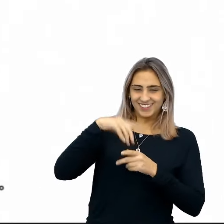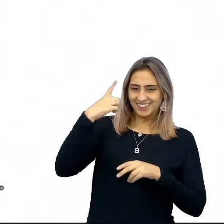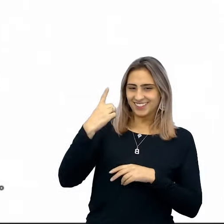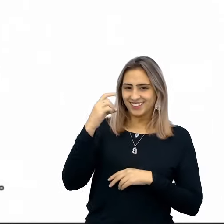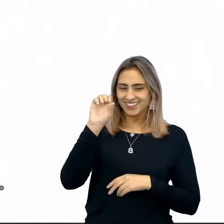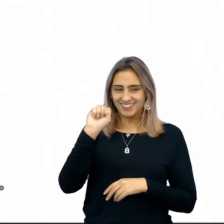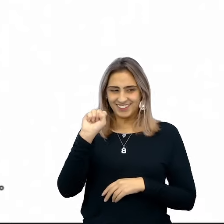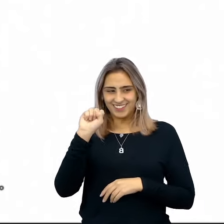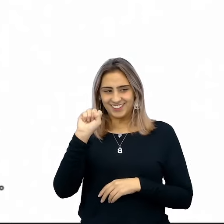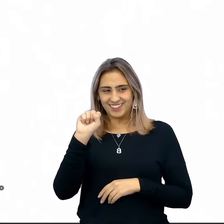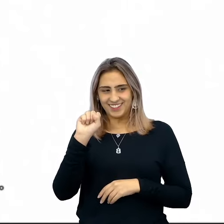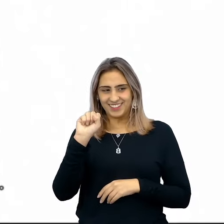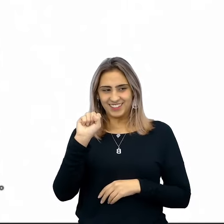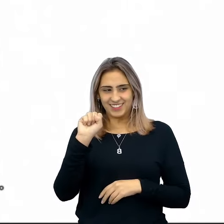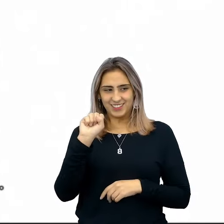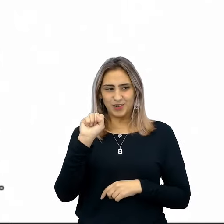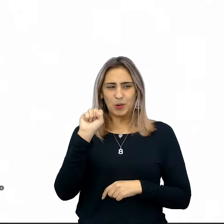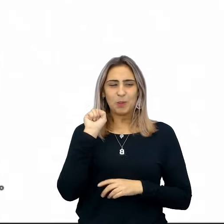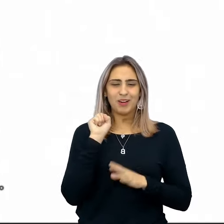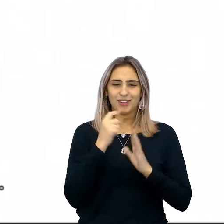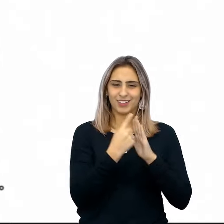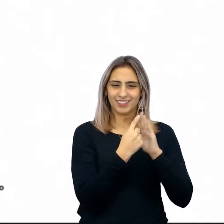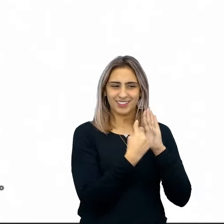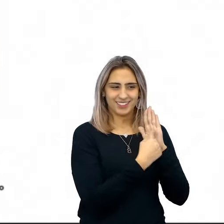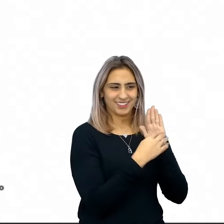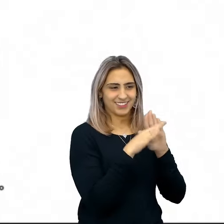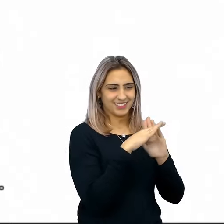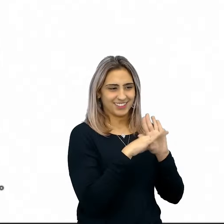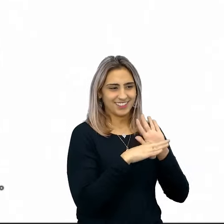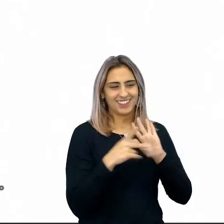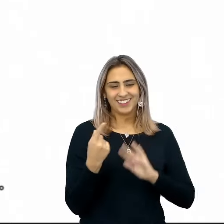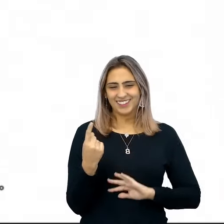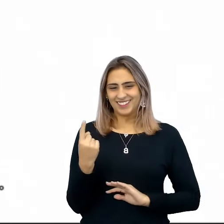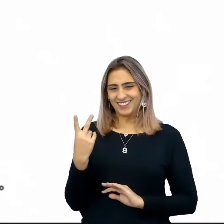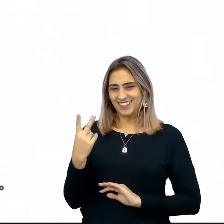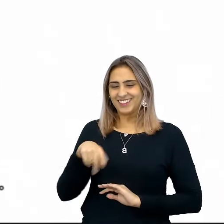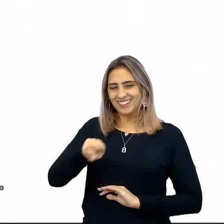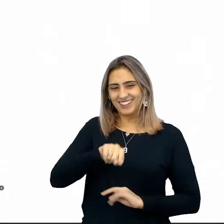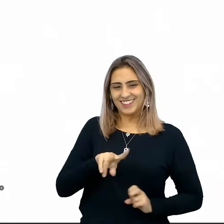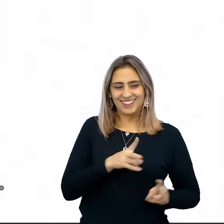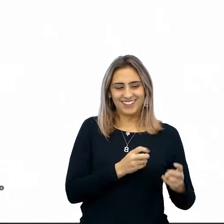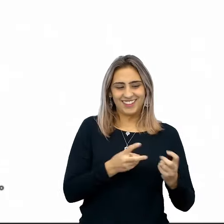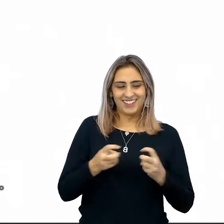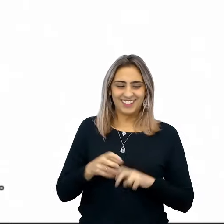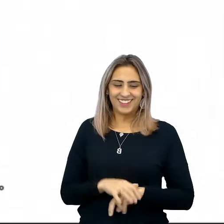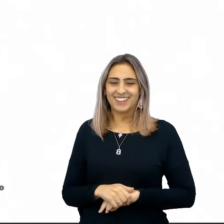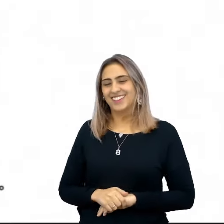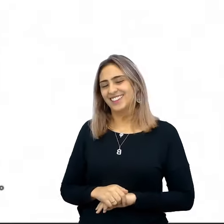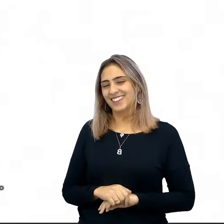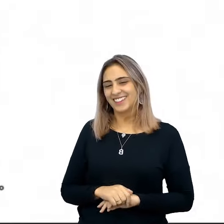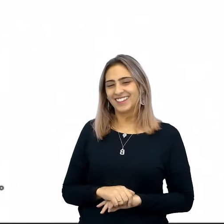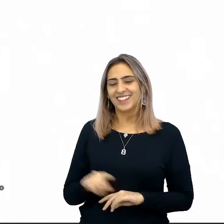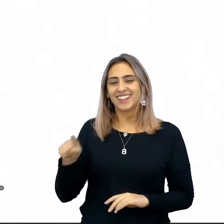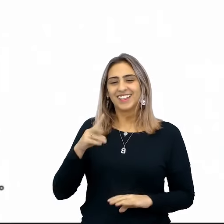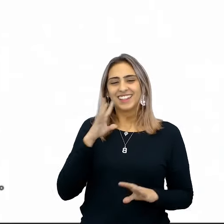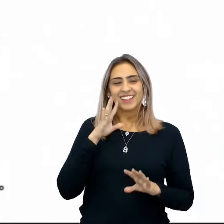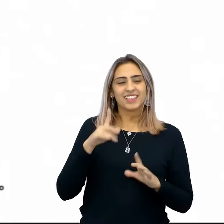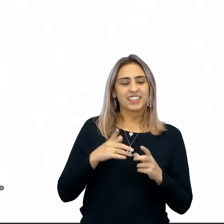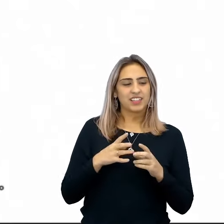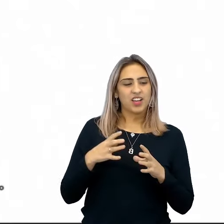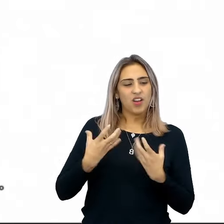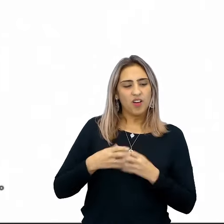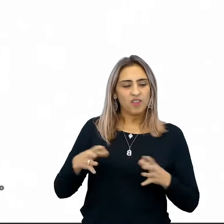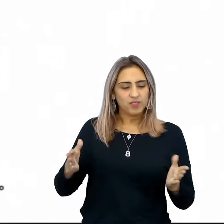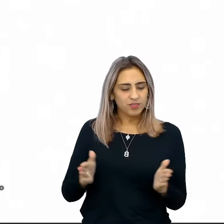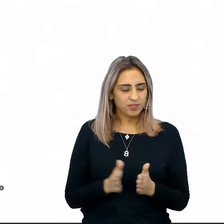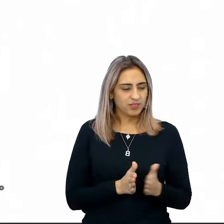18, né? Pegando o 6 e o 12, elas perceberão que não vai dar para juntar, não tem como eu juntar cartelas de